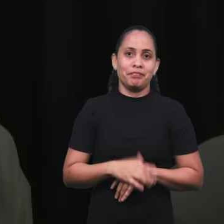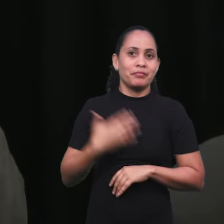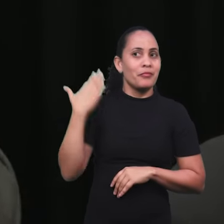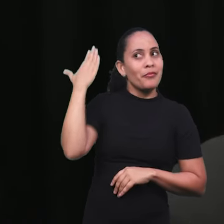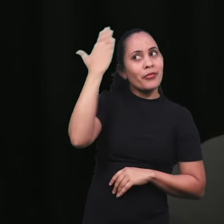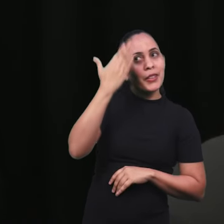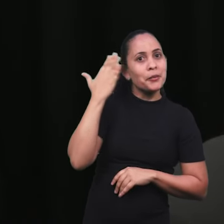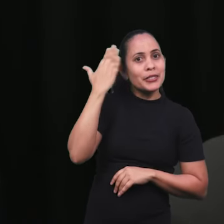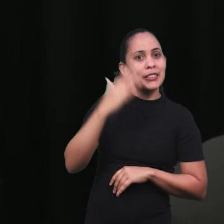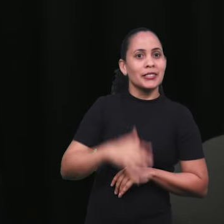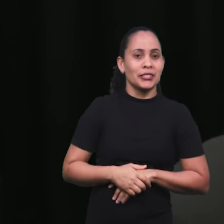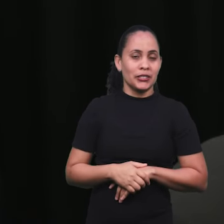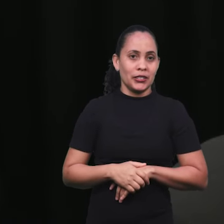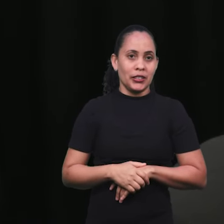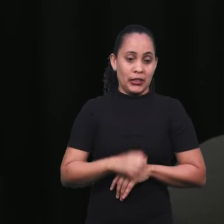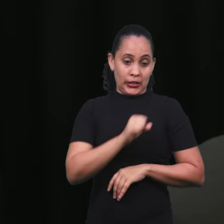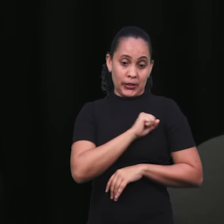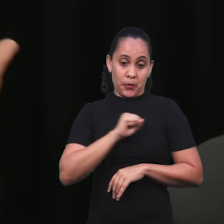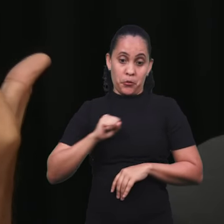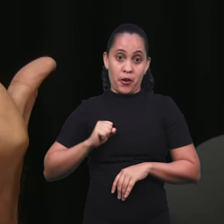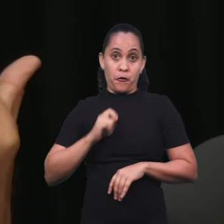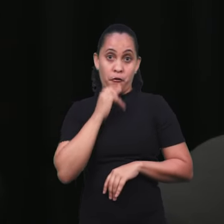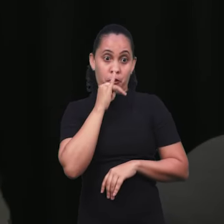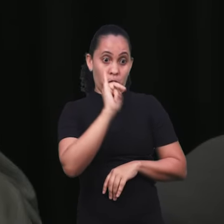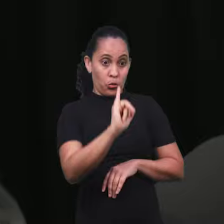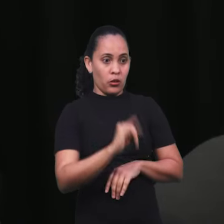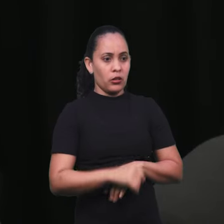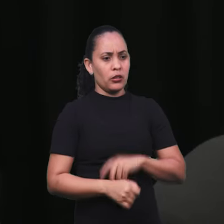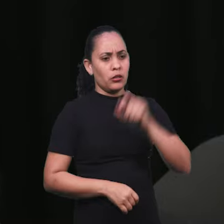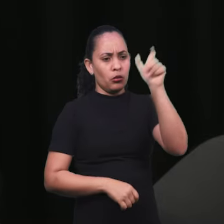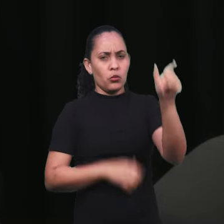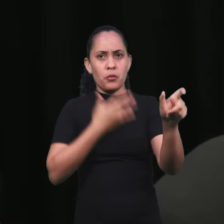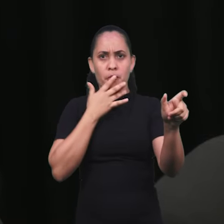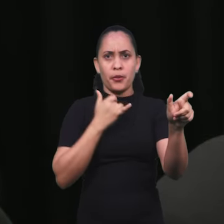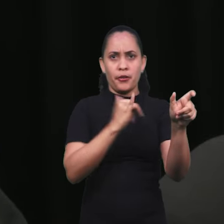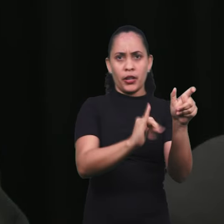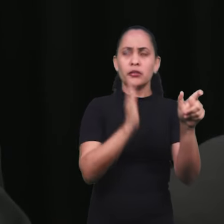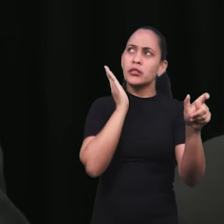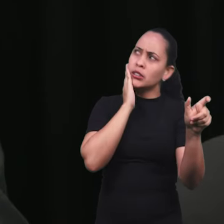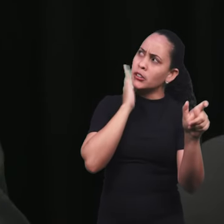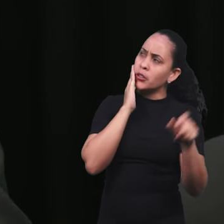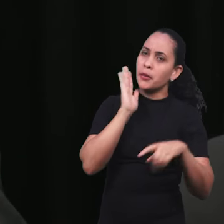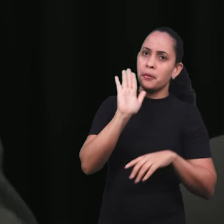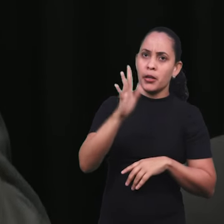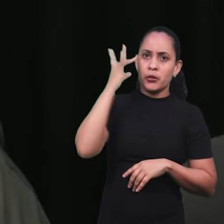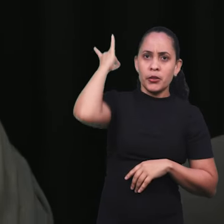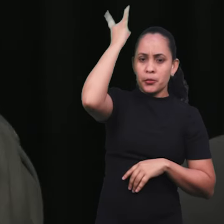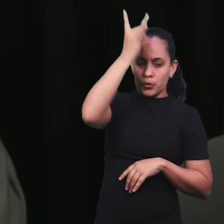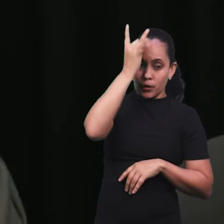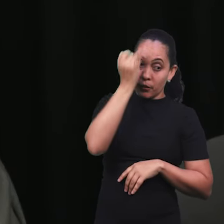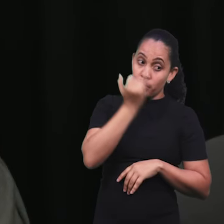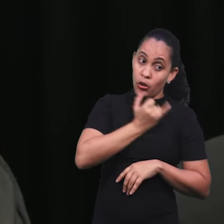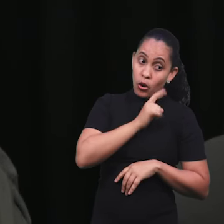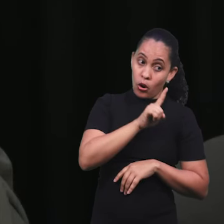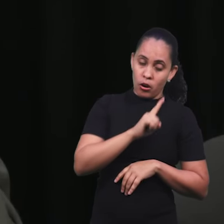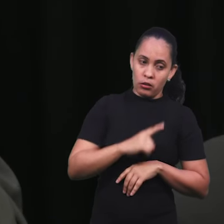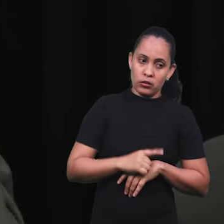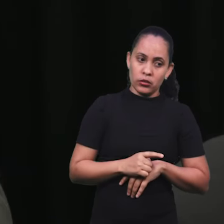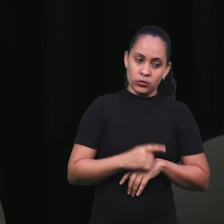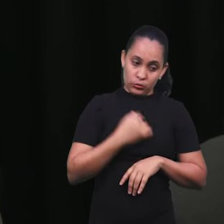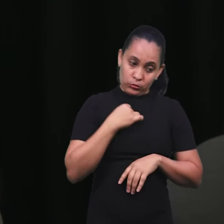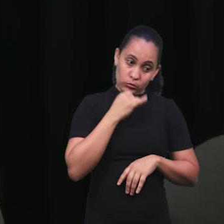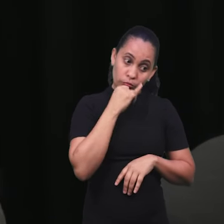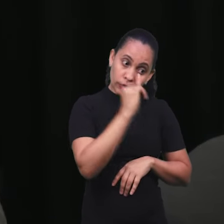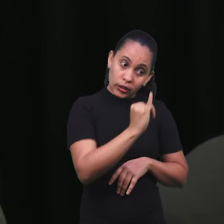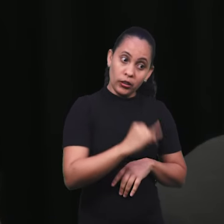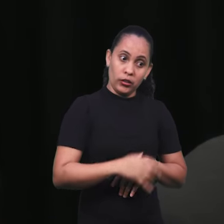essa palavra que Samuel falou, por orientação de Eli, que teve discernimento, não por si só, mas o Espírito Santo falou, Quem está falando sou